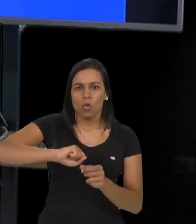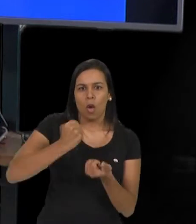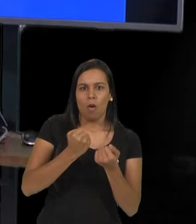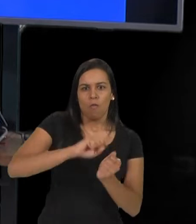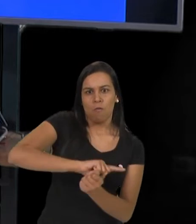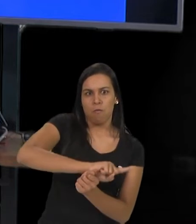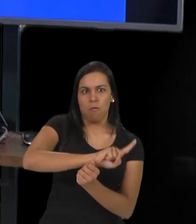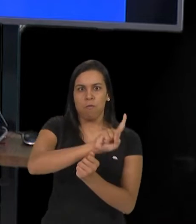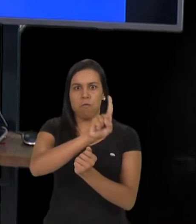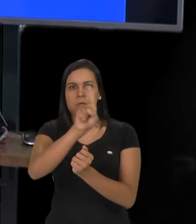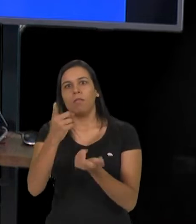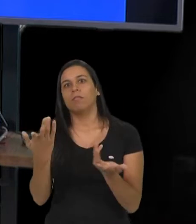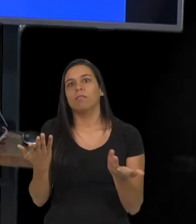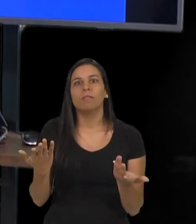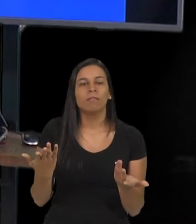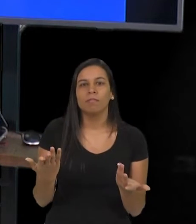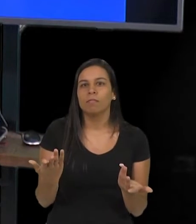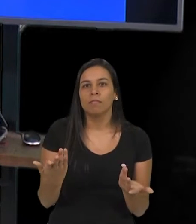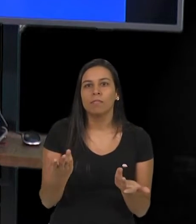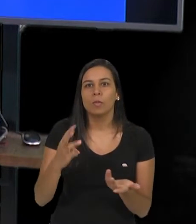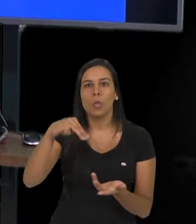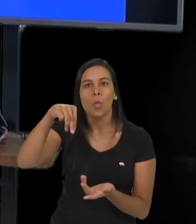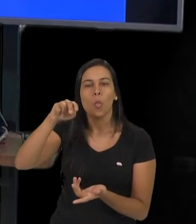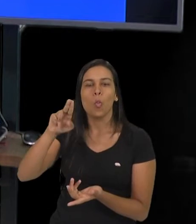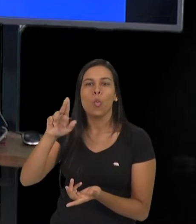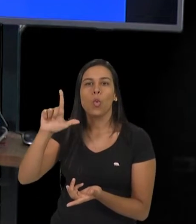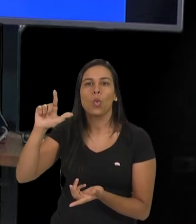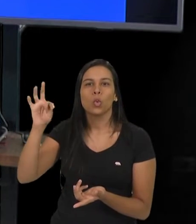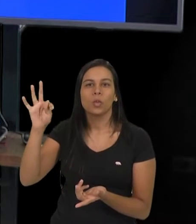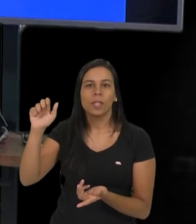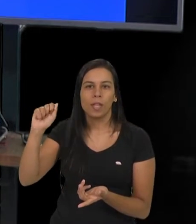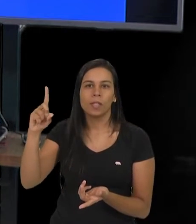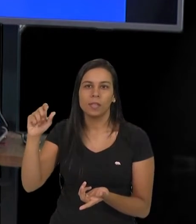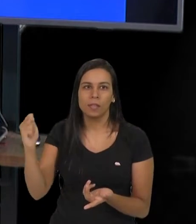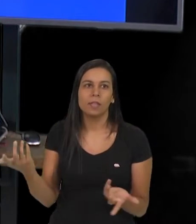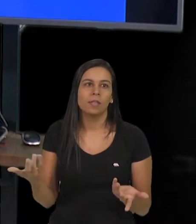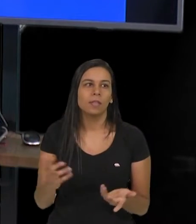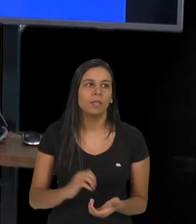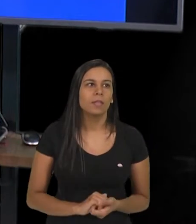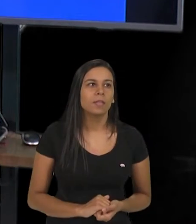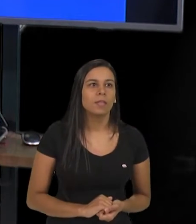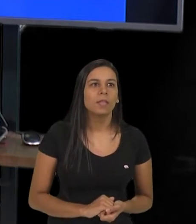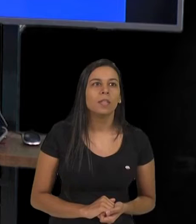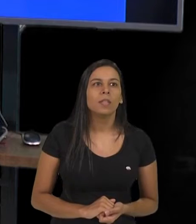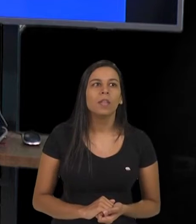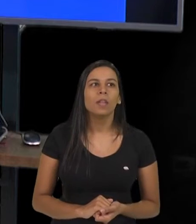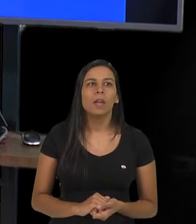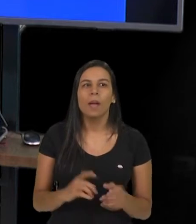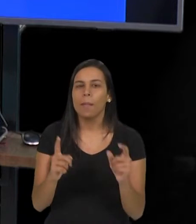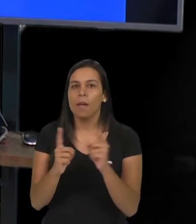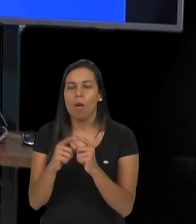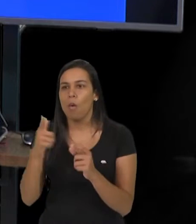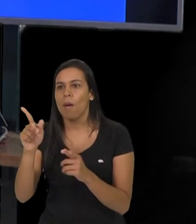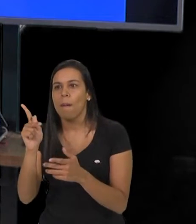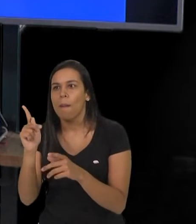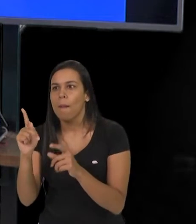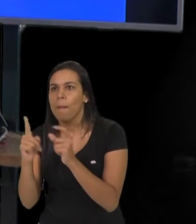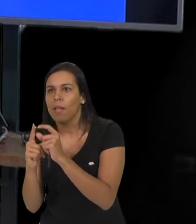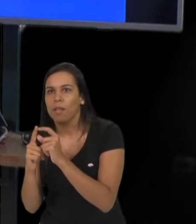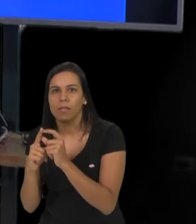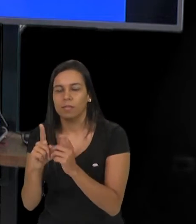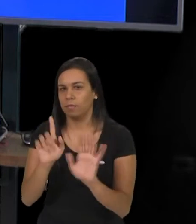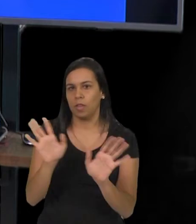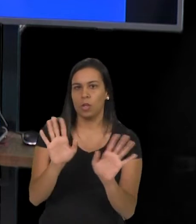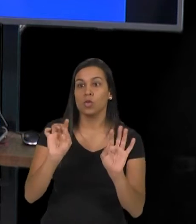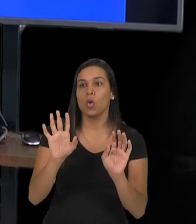semana passada, ela foi multada. De novo a palavra com ED, é outra palavra. Não é, ela só mudou o tempo, né? Esse ED é um